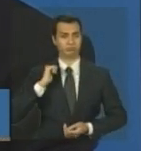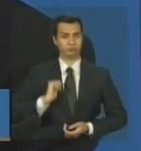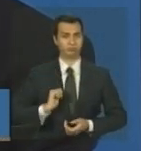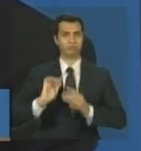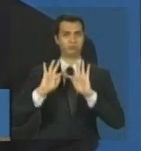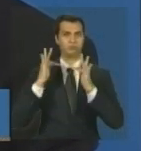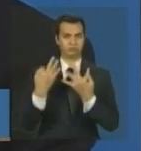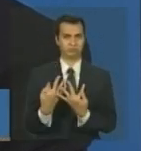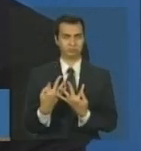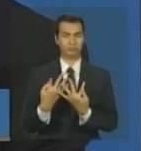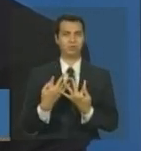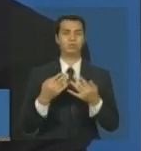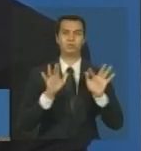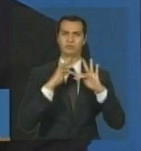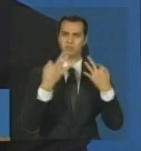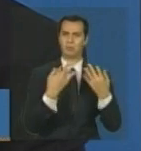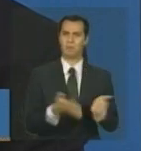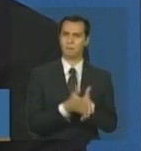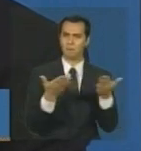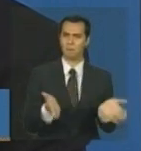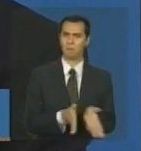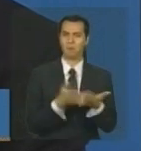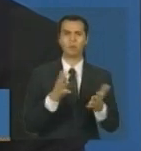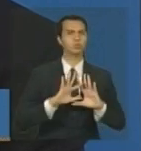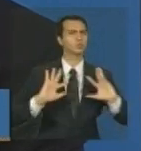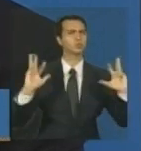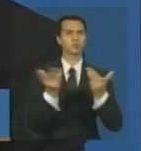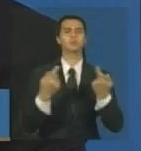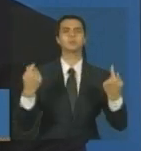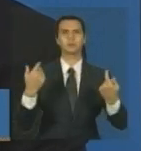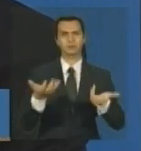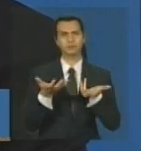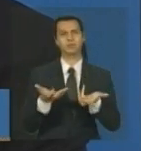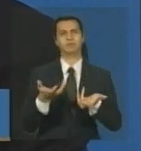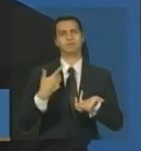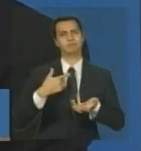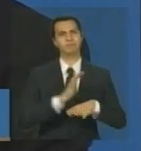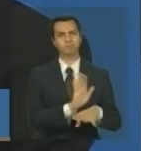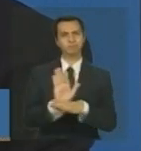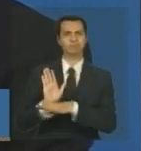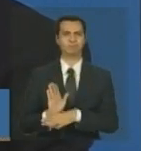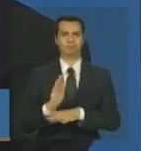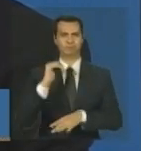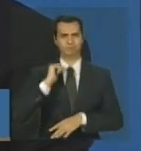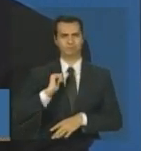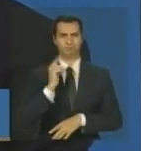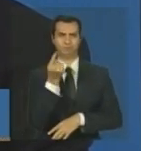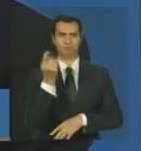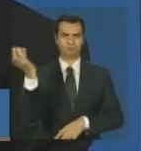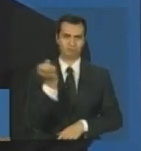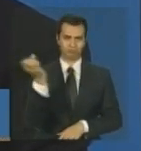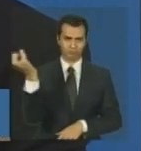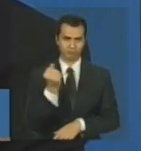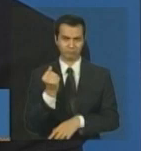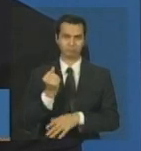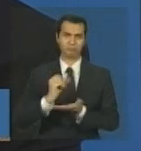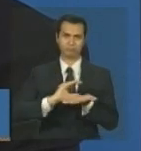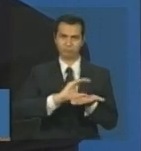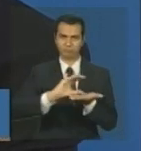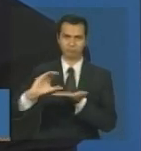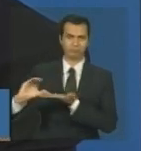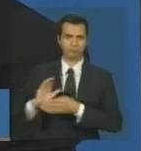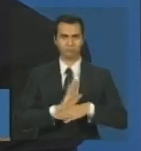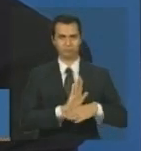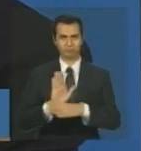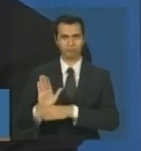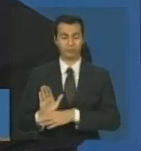famílias pobres e extremamente pobres, recebam benefício. E em situações em que existem famílias